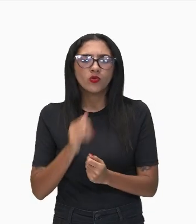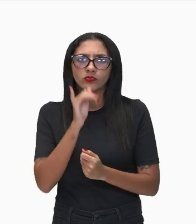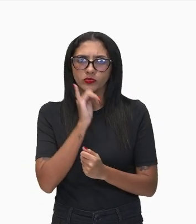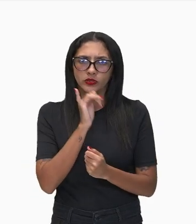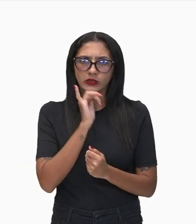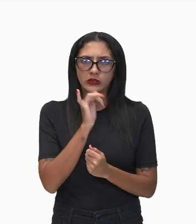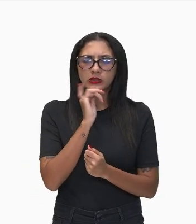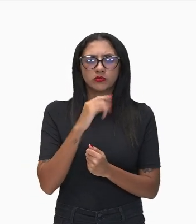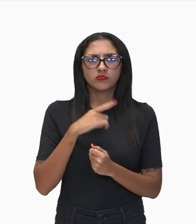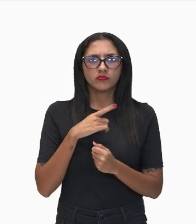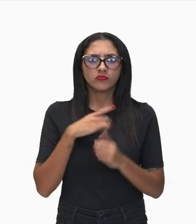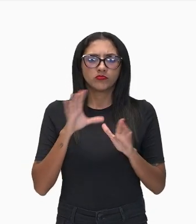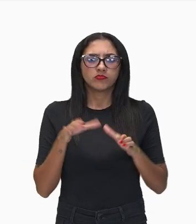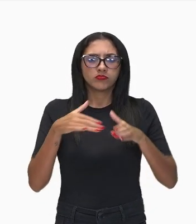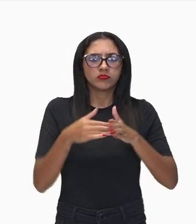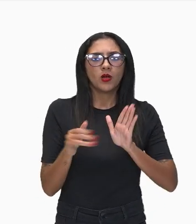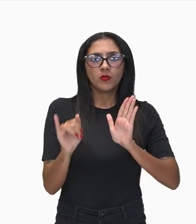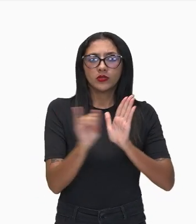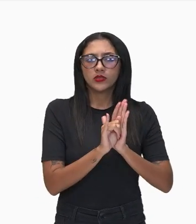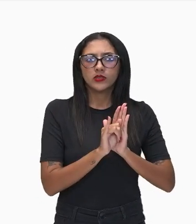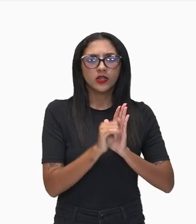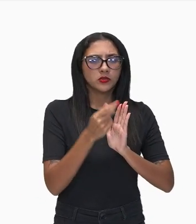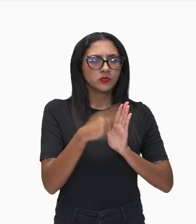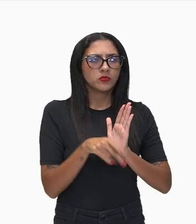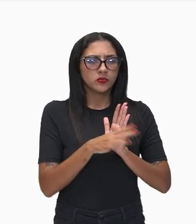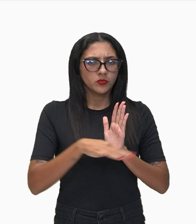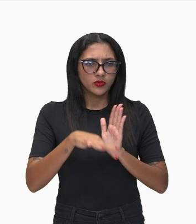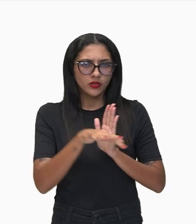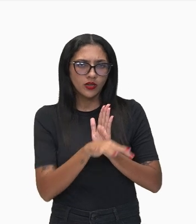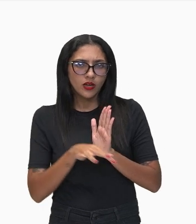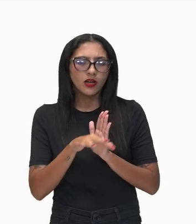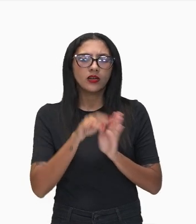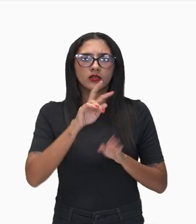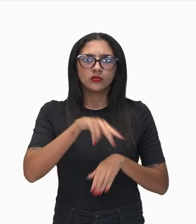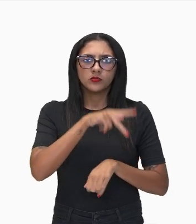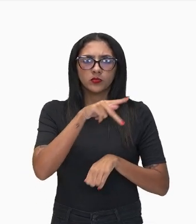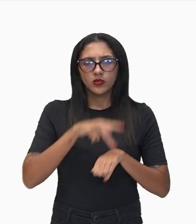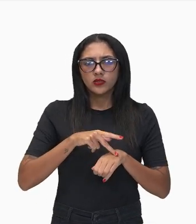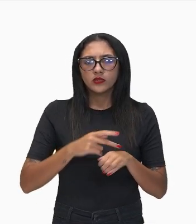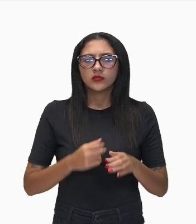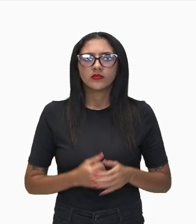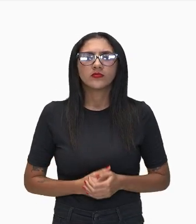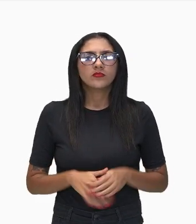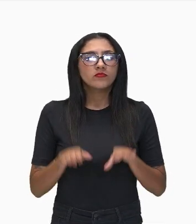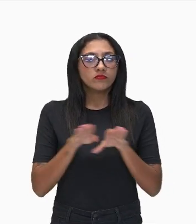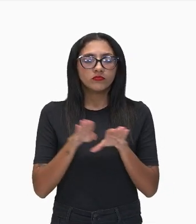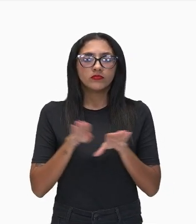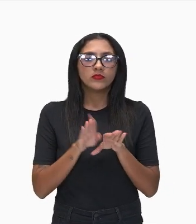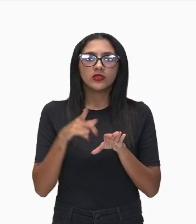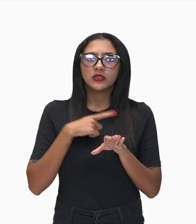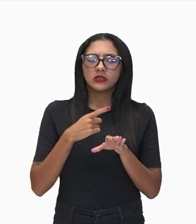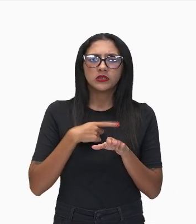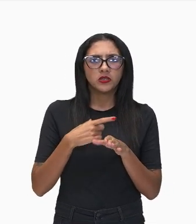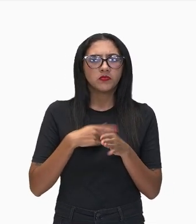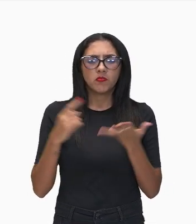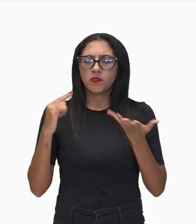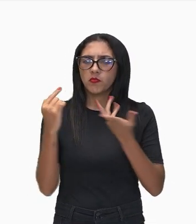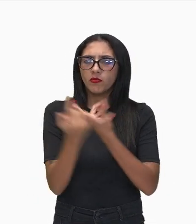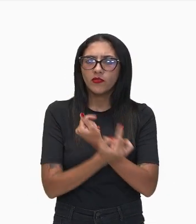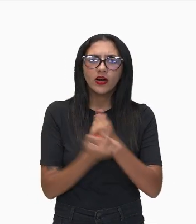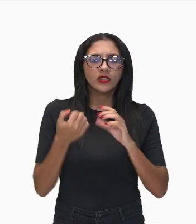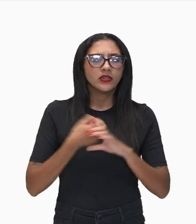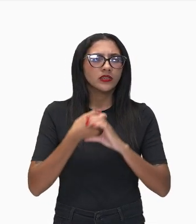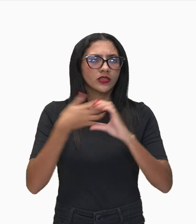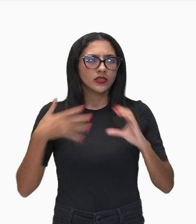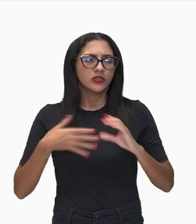né, ele tem uma identidade nacional, uma estabilidade política, né, ele tem essas características, né, ele